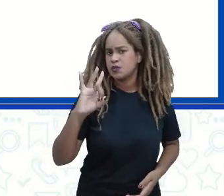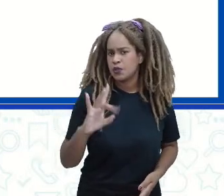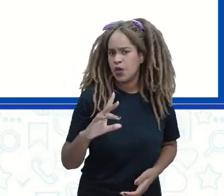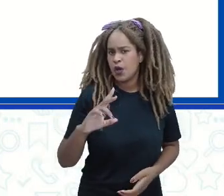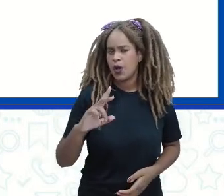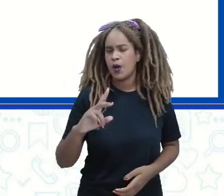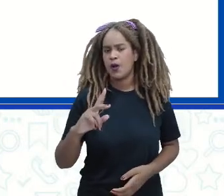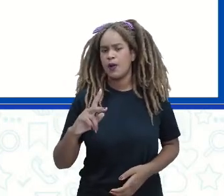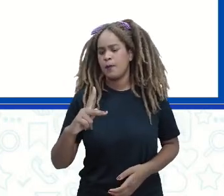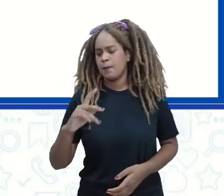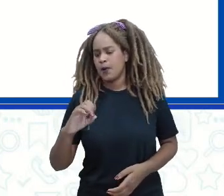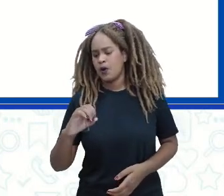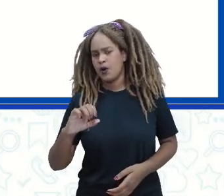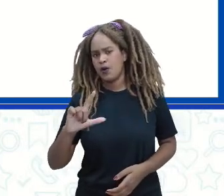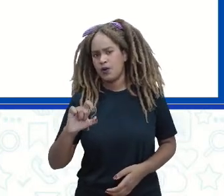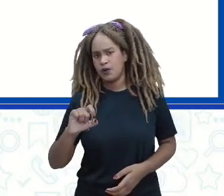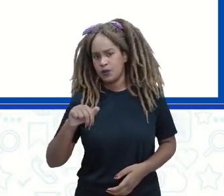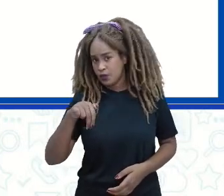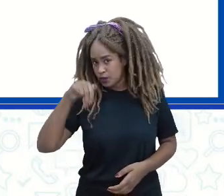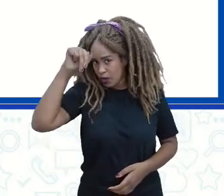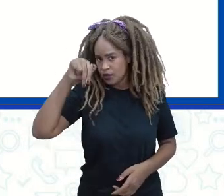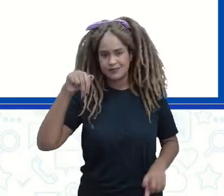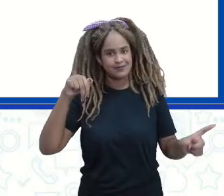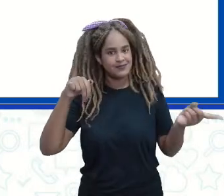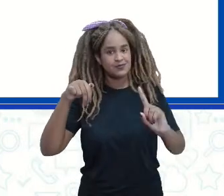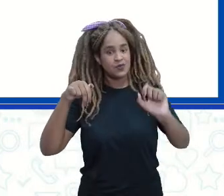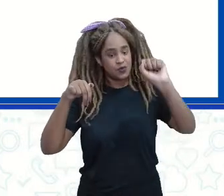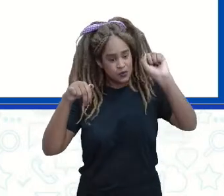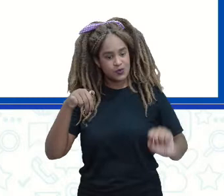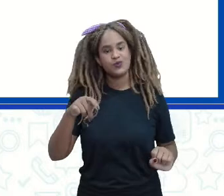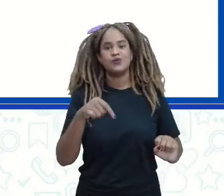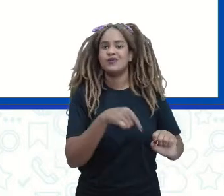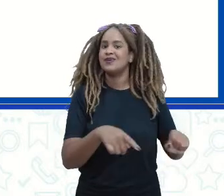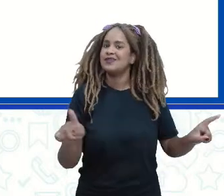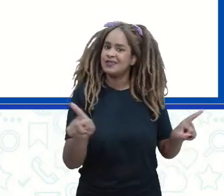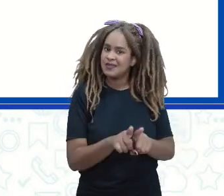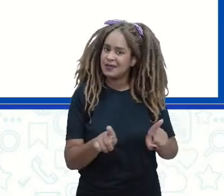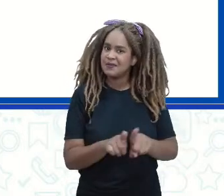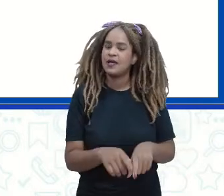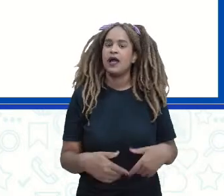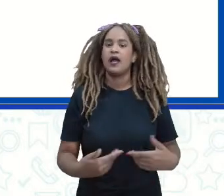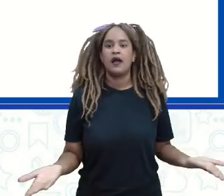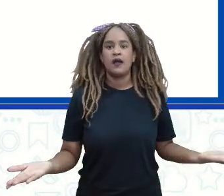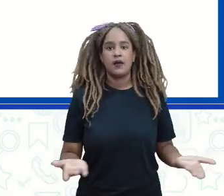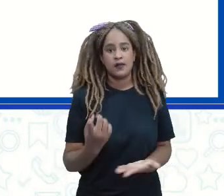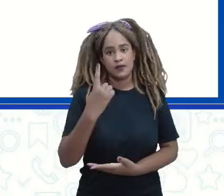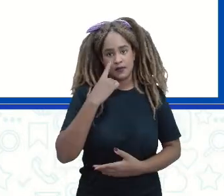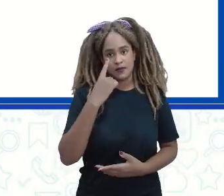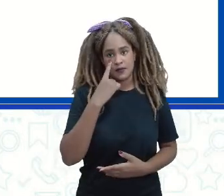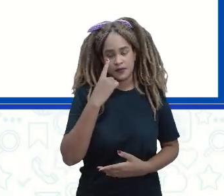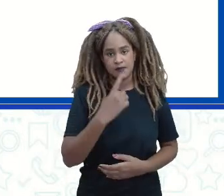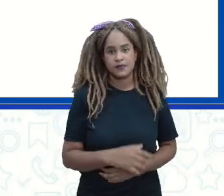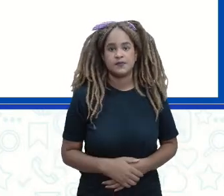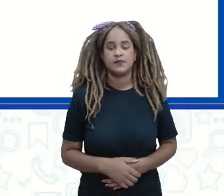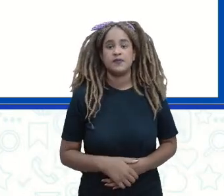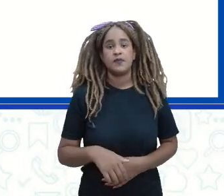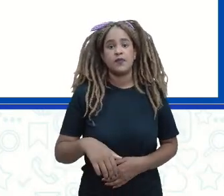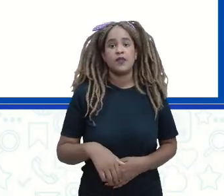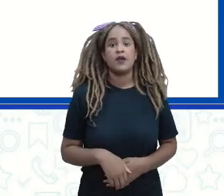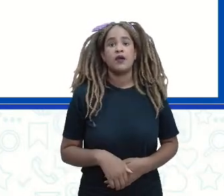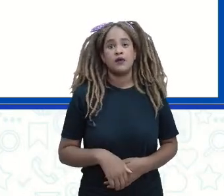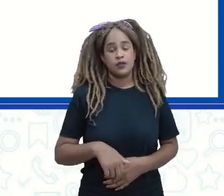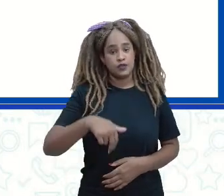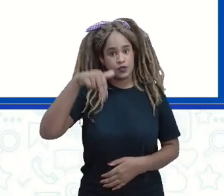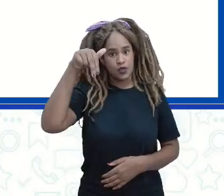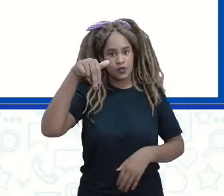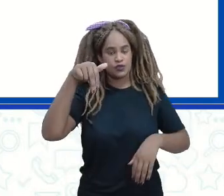prof? Não, polo sul também. Então, ó, a gente tá vendo ali no primeiro exemplo, norte com sul, que